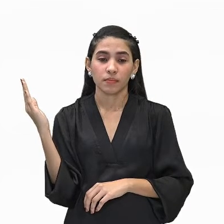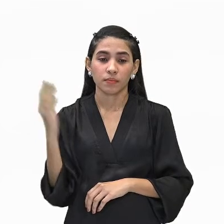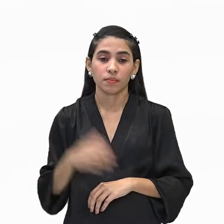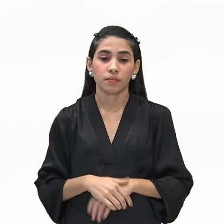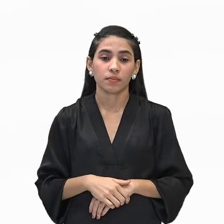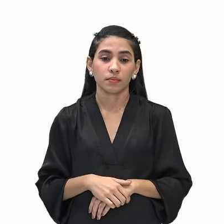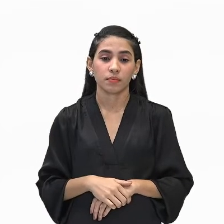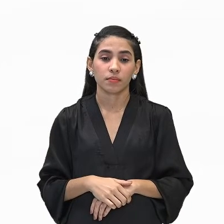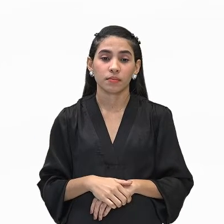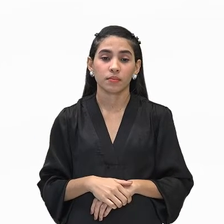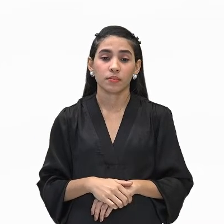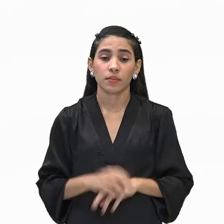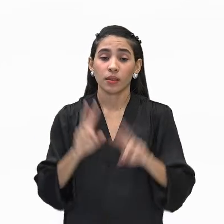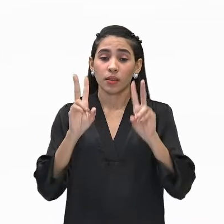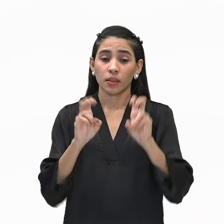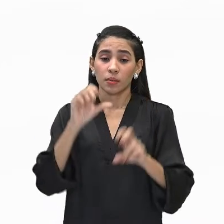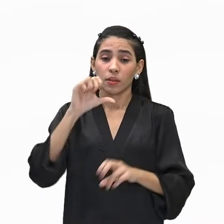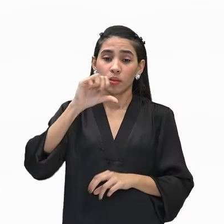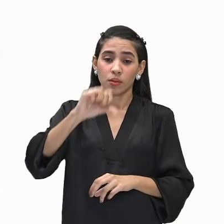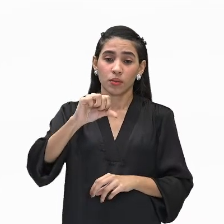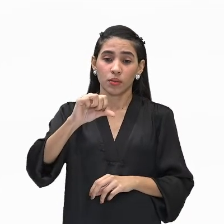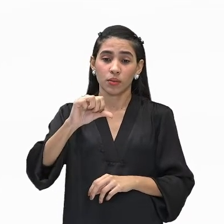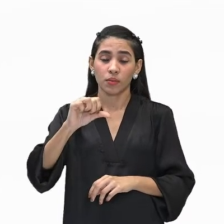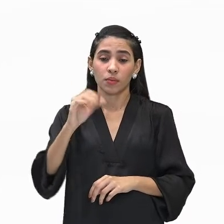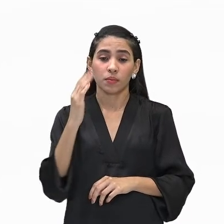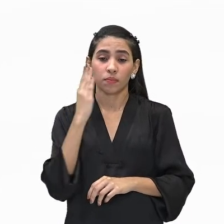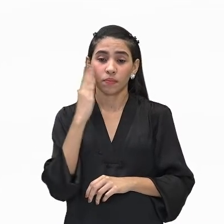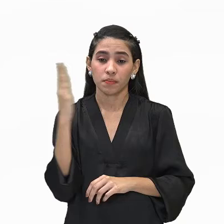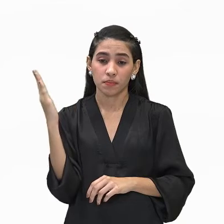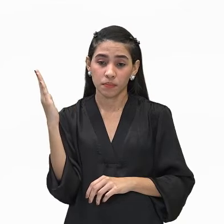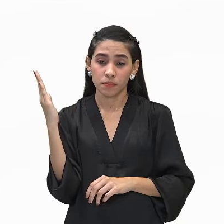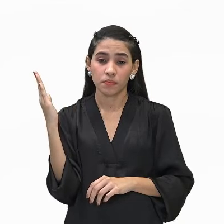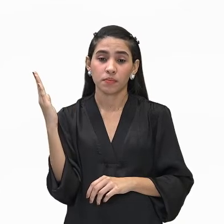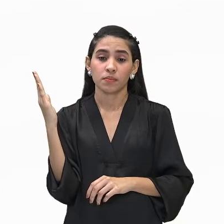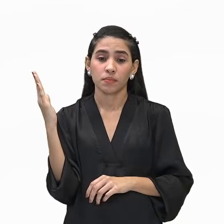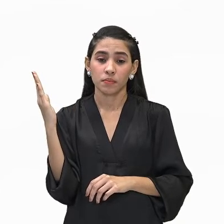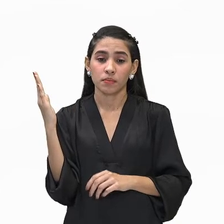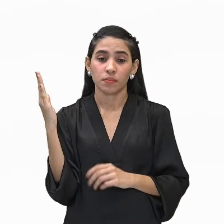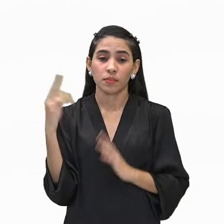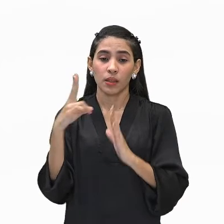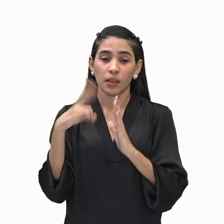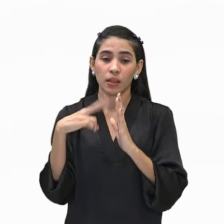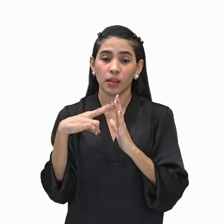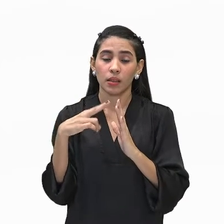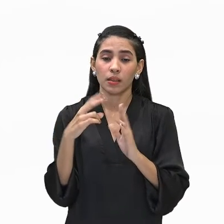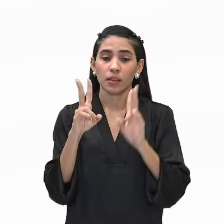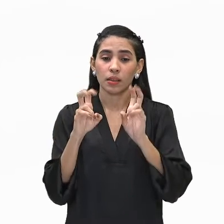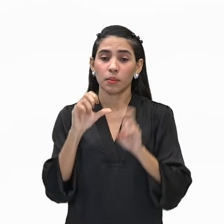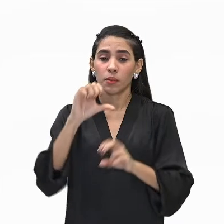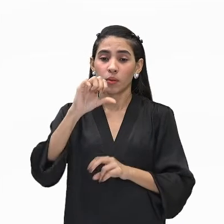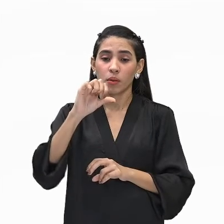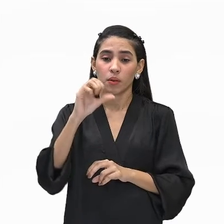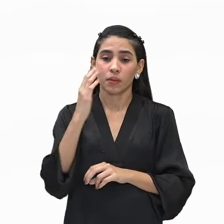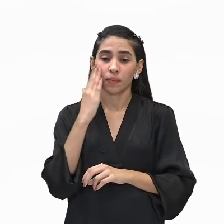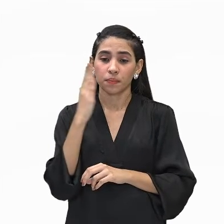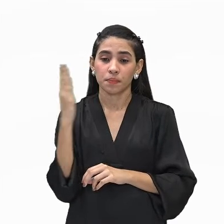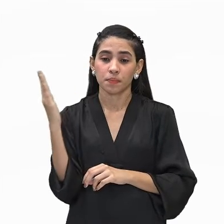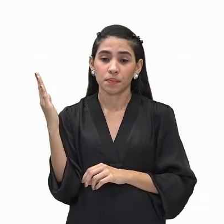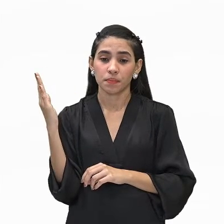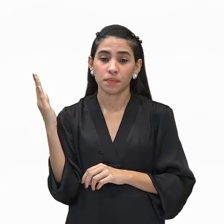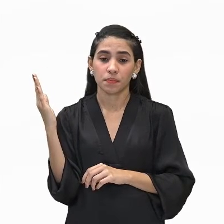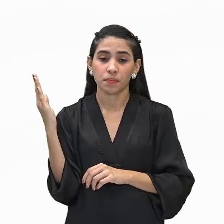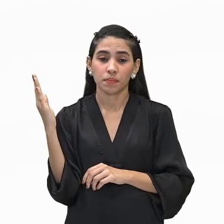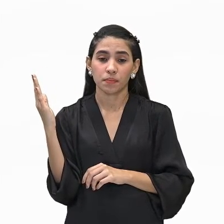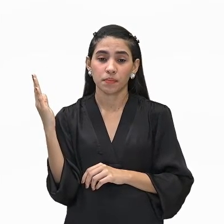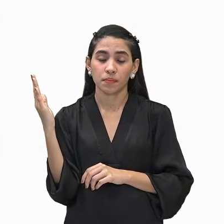Brasil. A Amazônia Internacional, nossa Amazônia não é exclusivamente brasileira. A floresta se estende por outros países, como Bolívia, Colômbia, Equador,